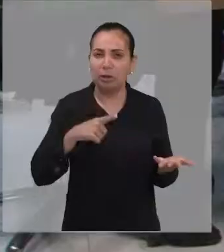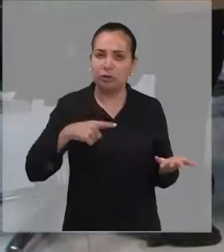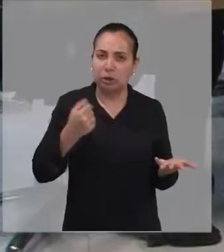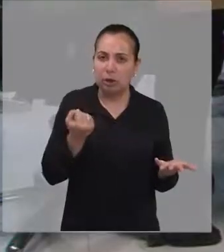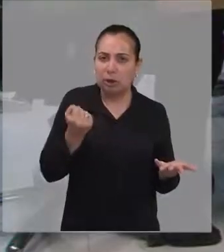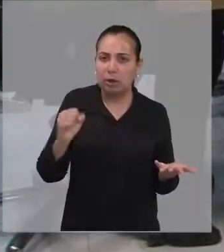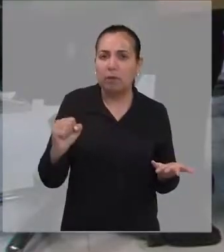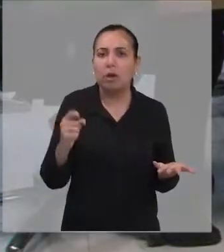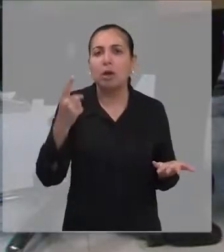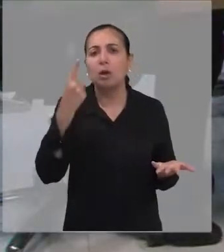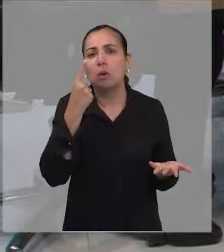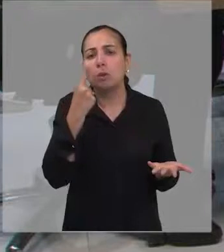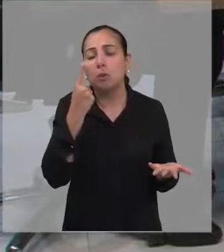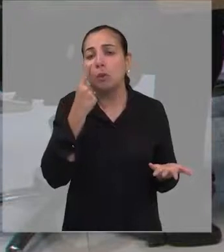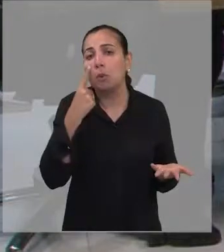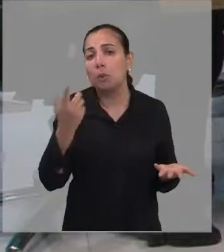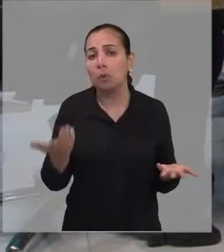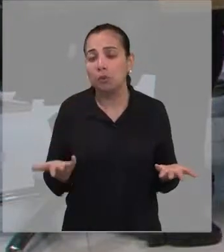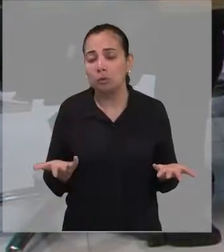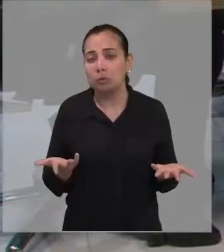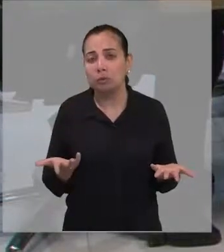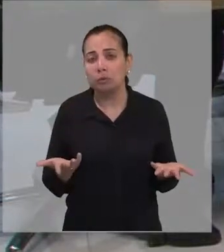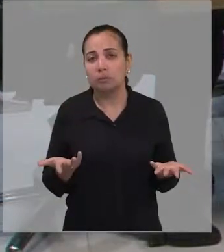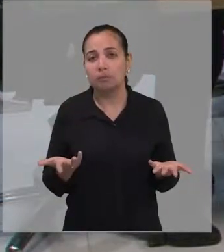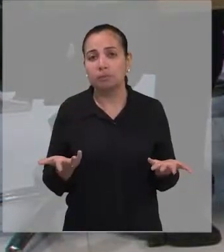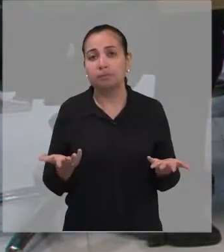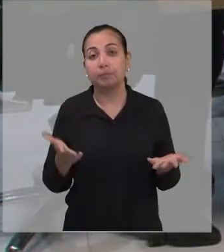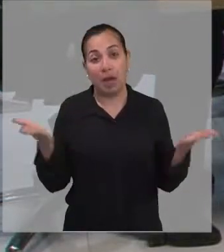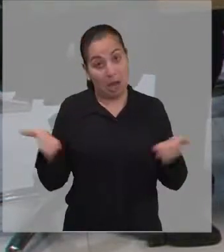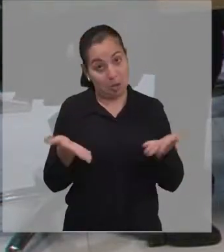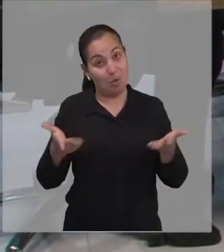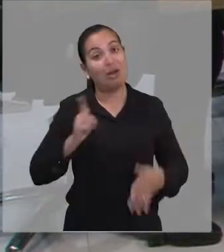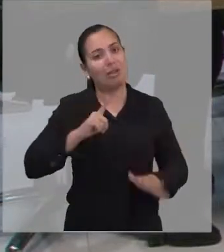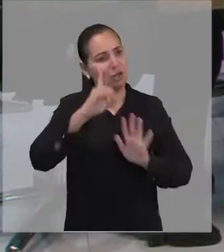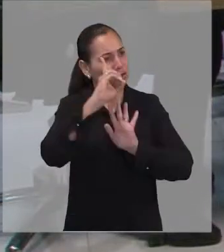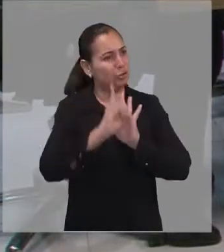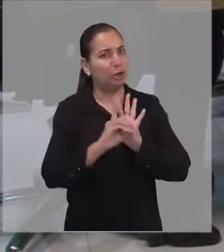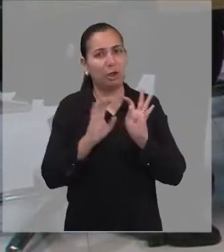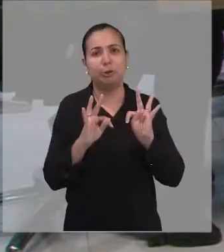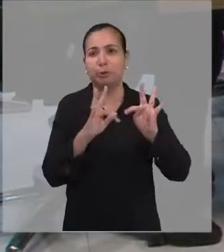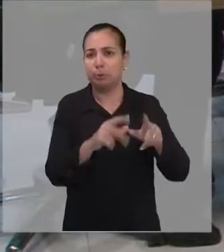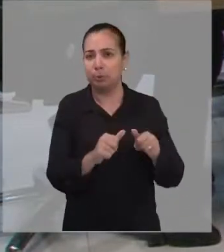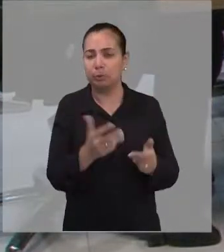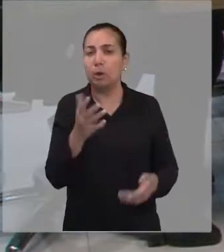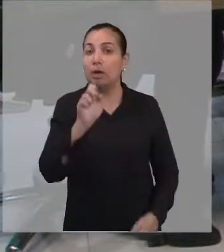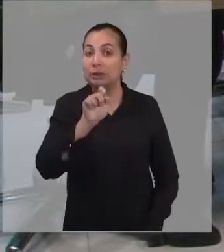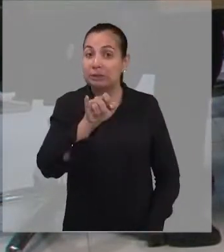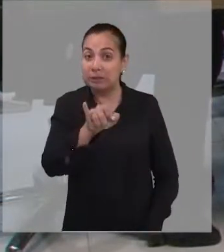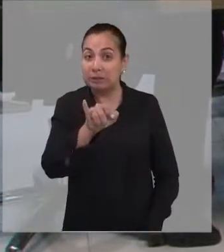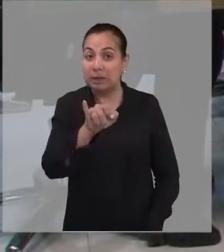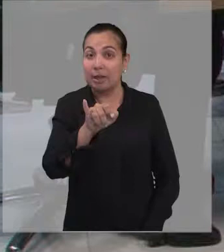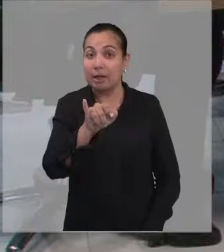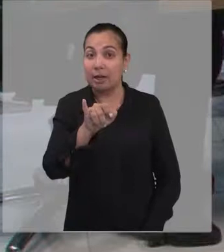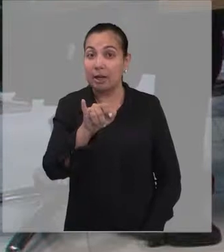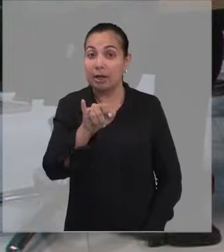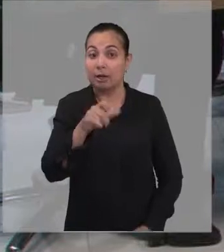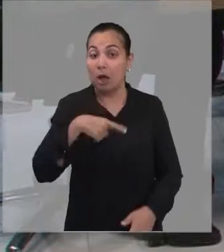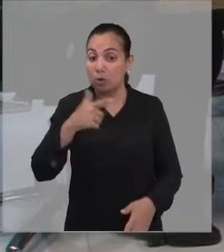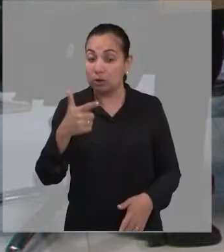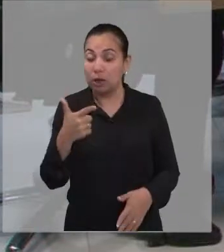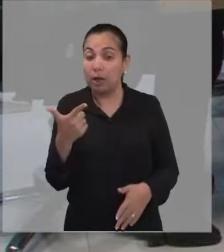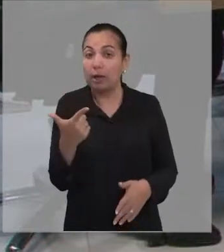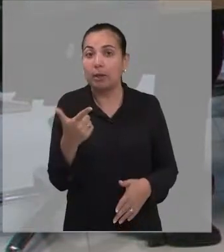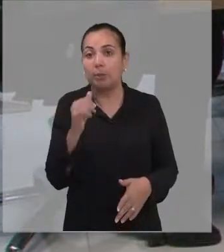está defendendo o advogado tem que direito ele não a tudo. fez. Agora, tem direito a tudo se não praticar fraude processual.